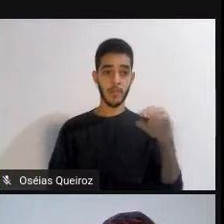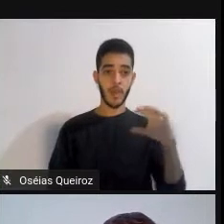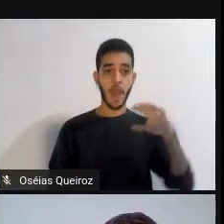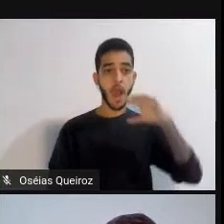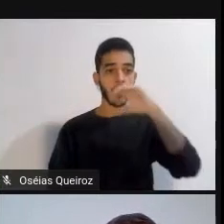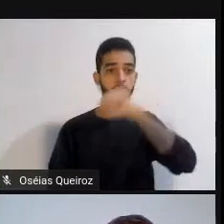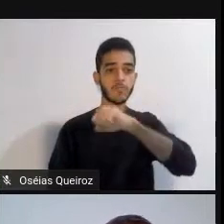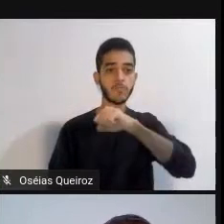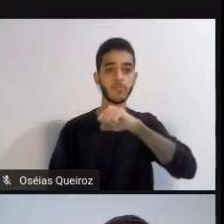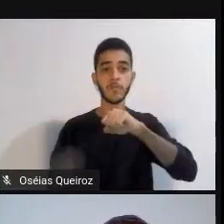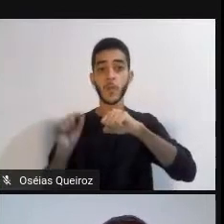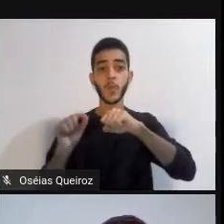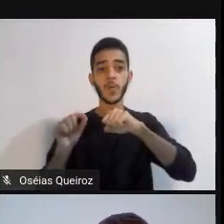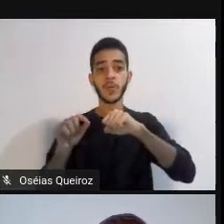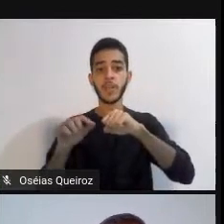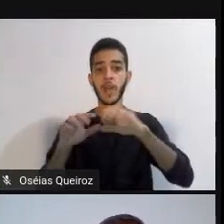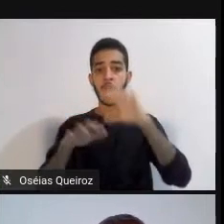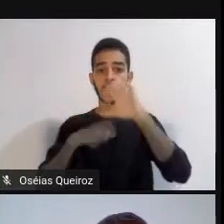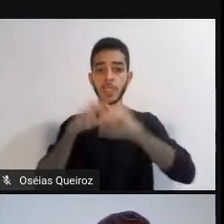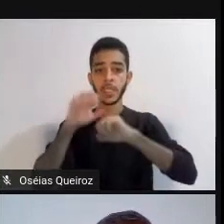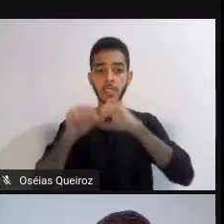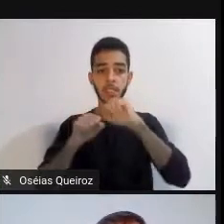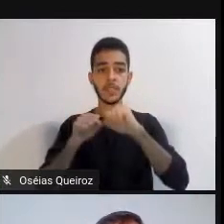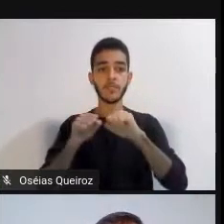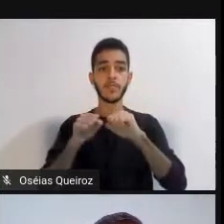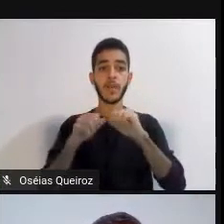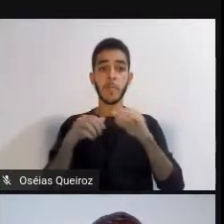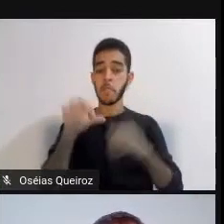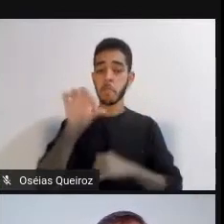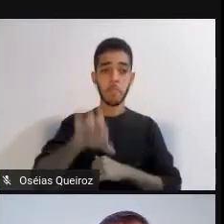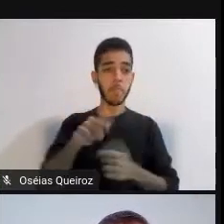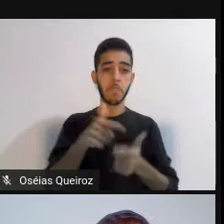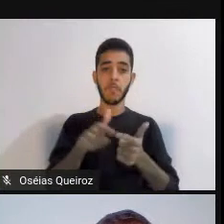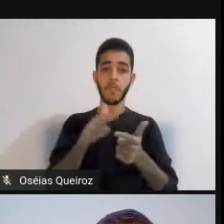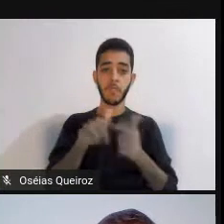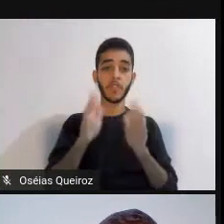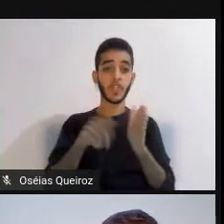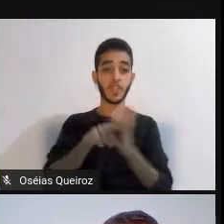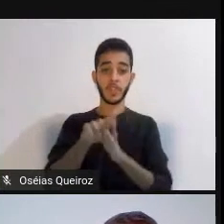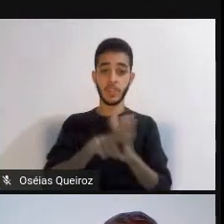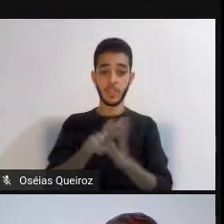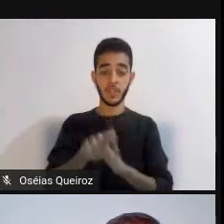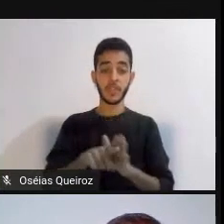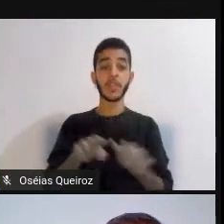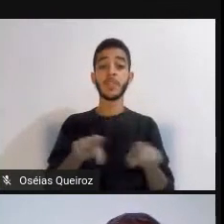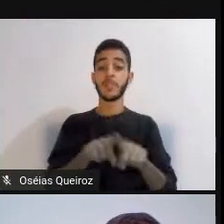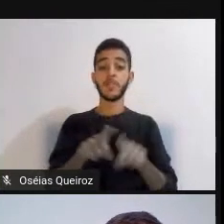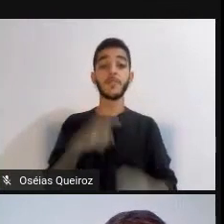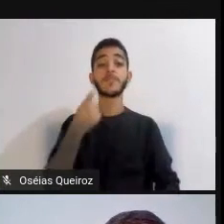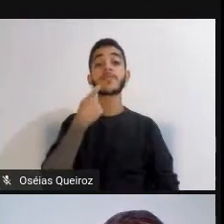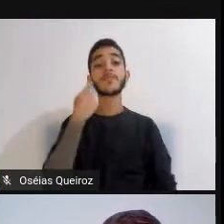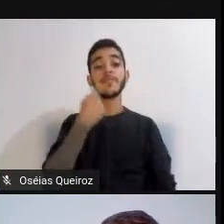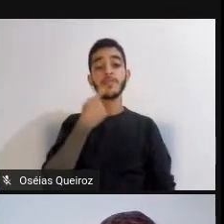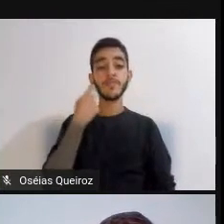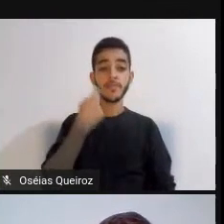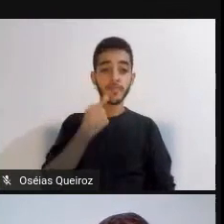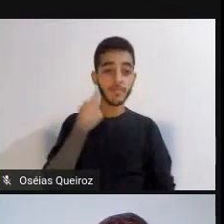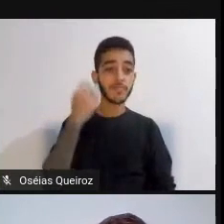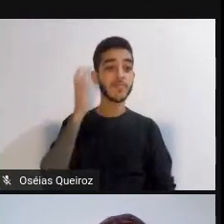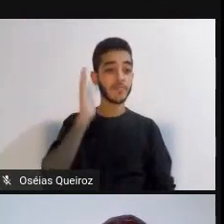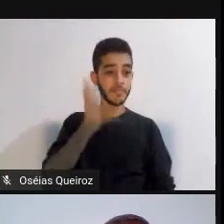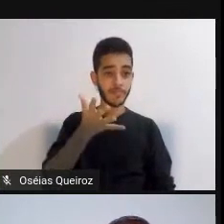a esse organismo, mas também existem vários estudos mostrando a ingestão de microplástico por diversas